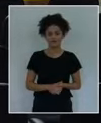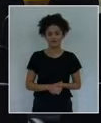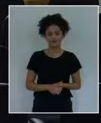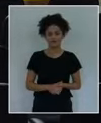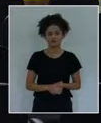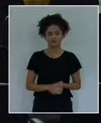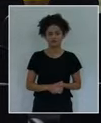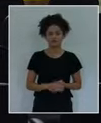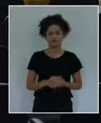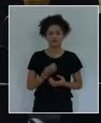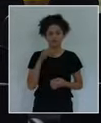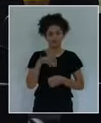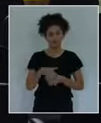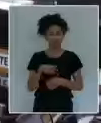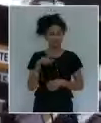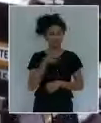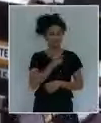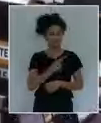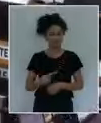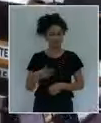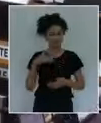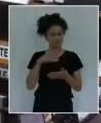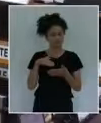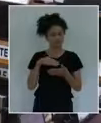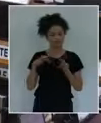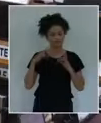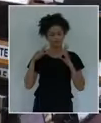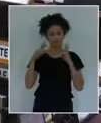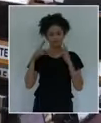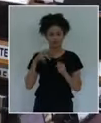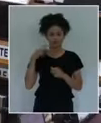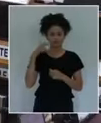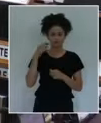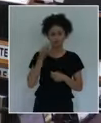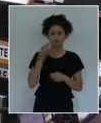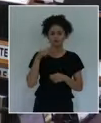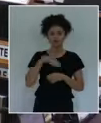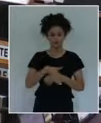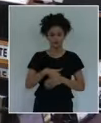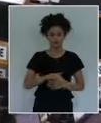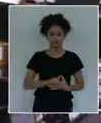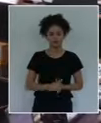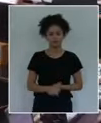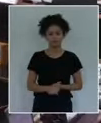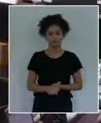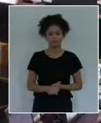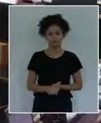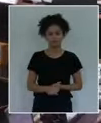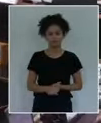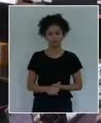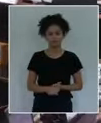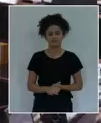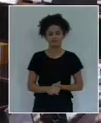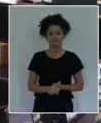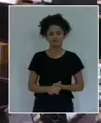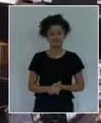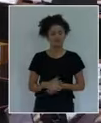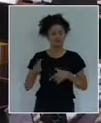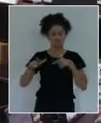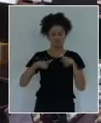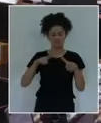Boa noite, presidente, secretário, todos os vereadores, todos presentes. Cícero, boa noite. Boa noite. O trabalho da Defesa Civil foi